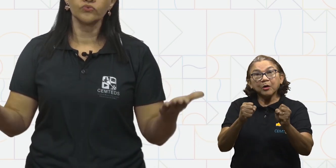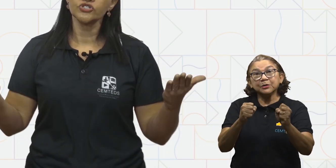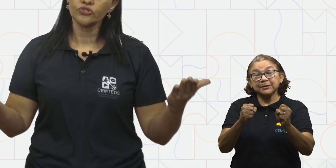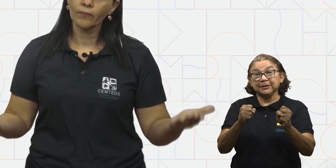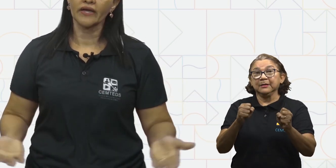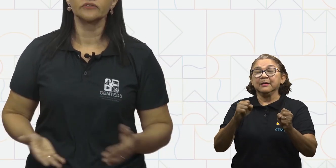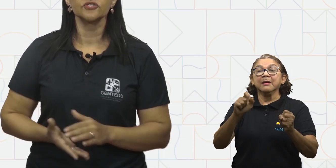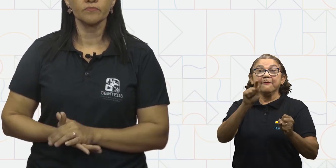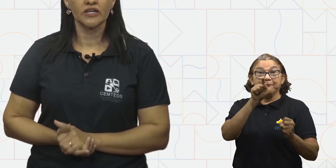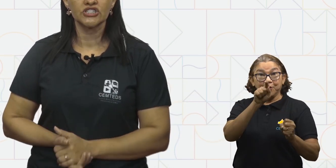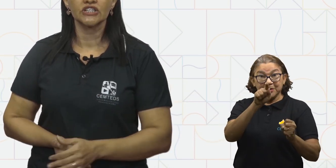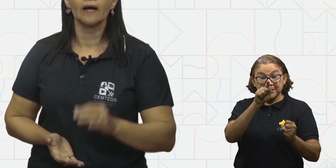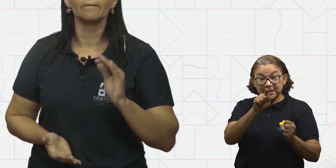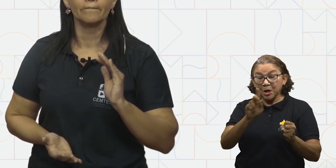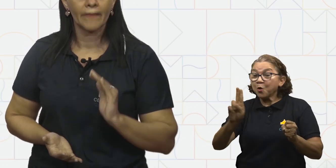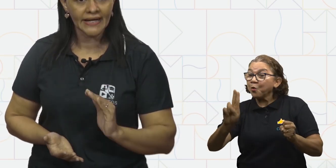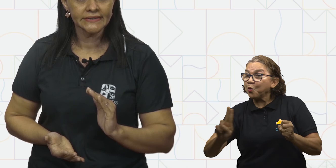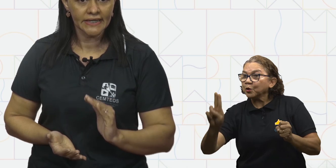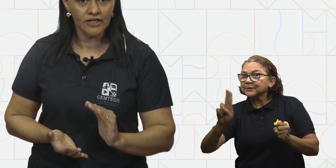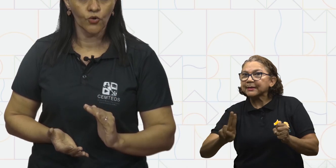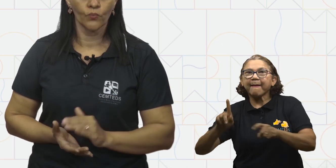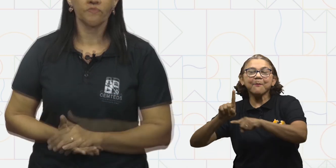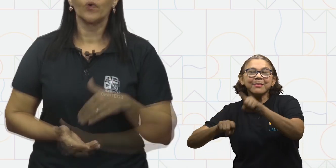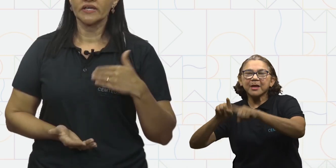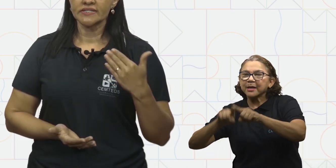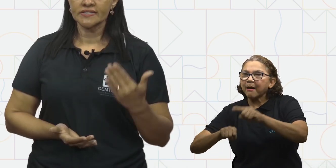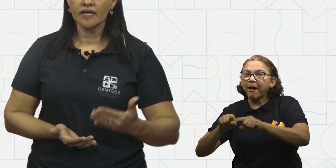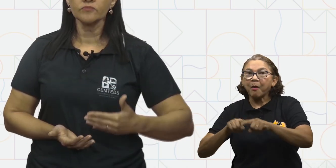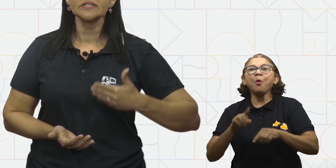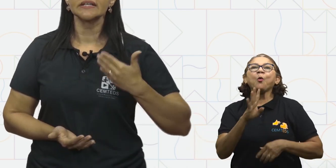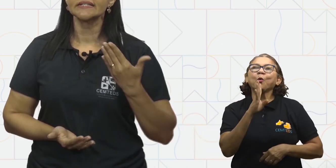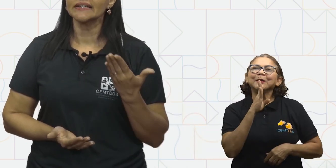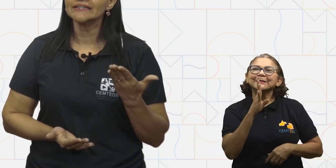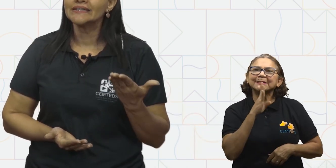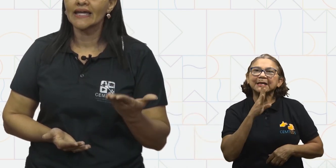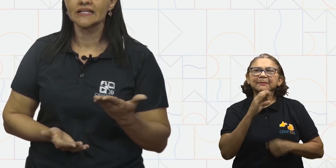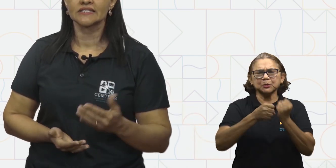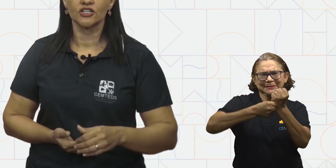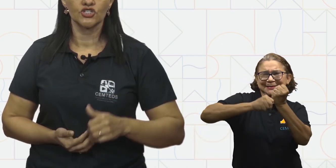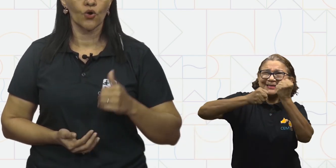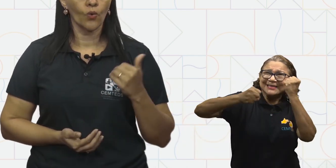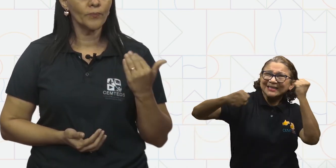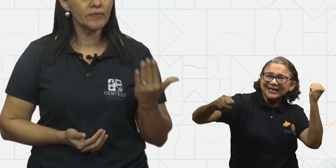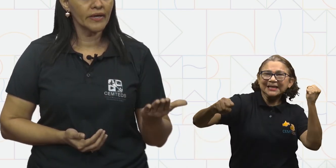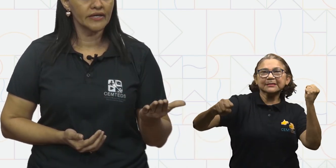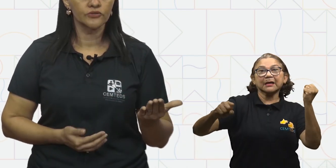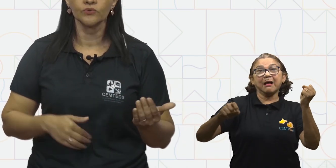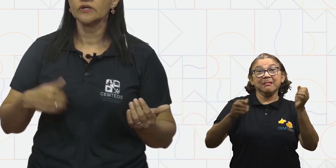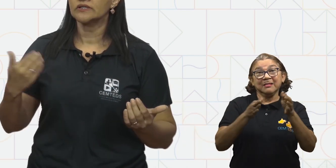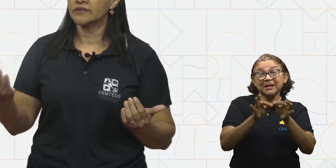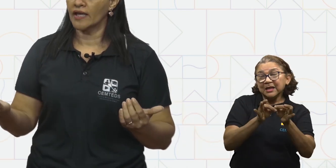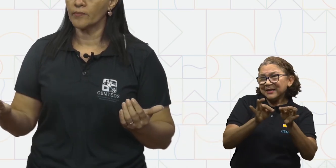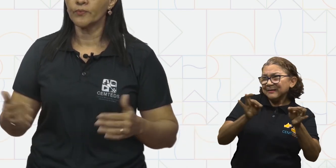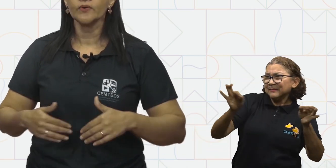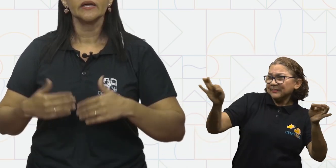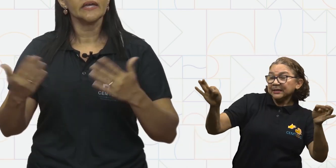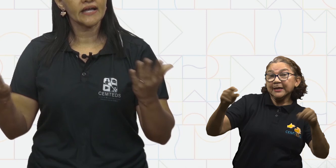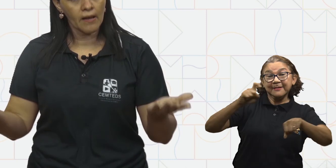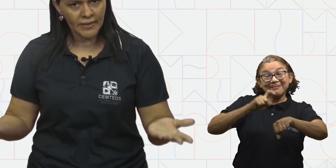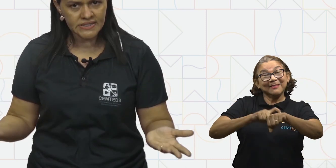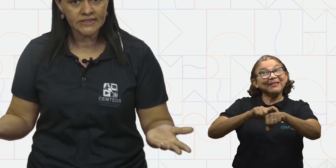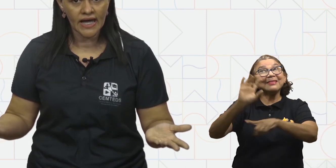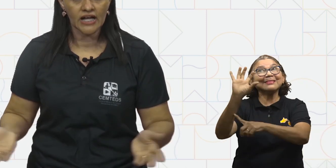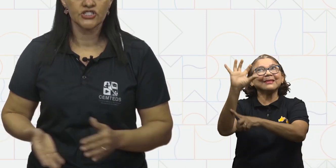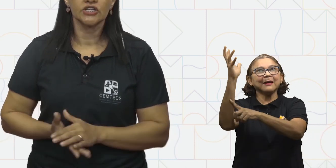com algum instrumento de medida padrão. Conhecemos as grandezas de comprimento, tempo